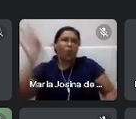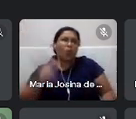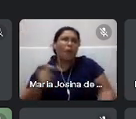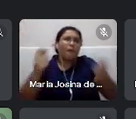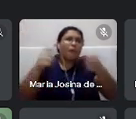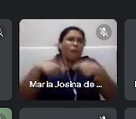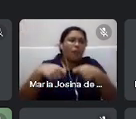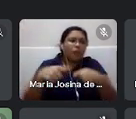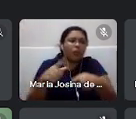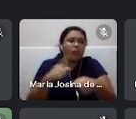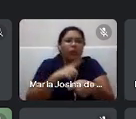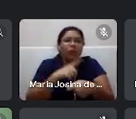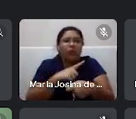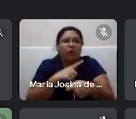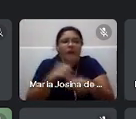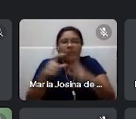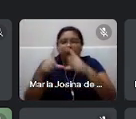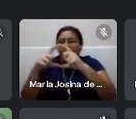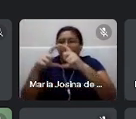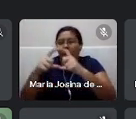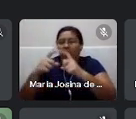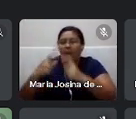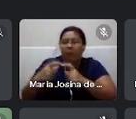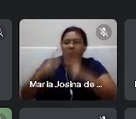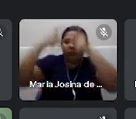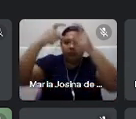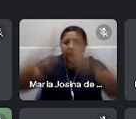probabilidade desse disco cair inteiramente